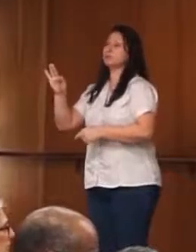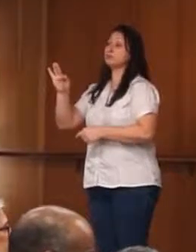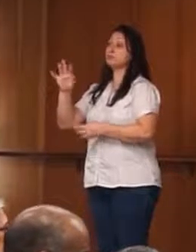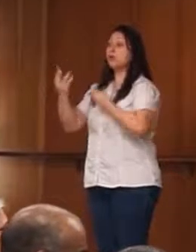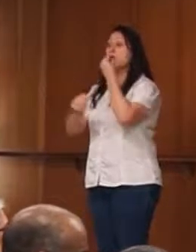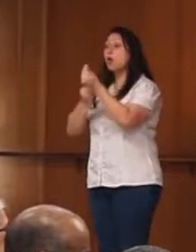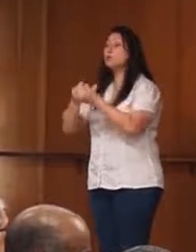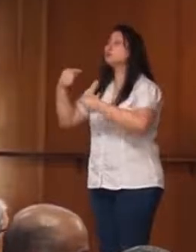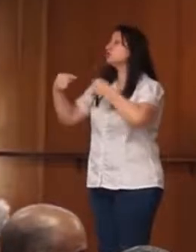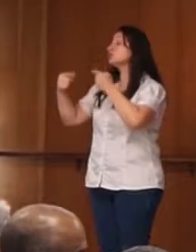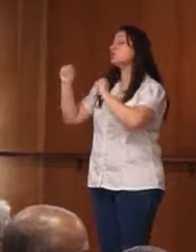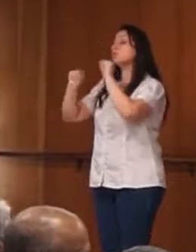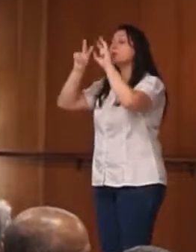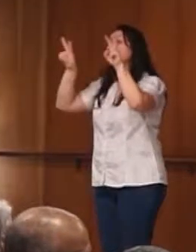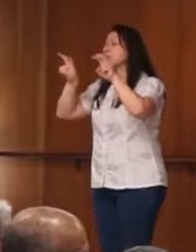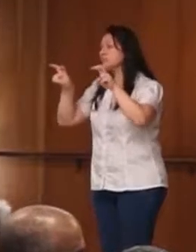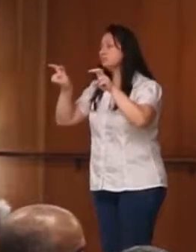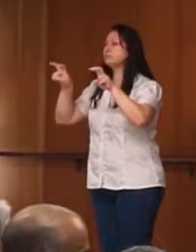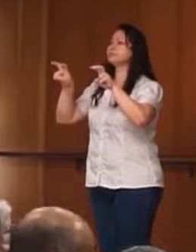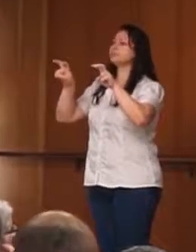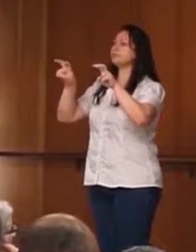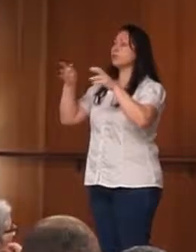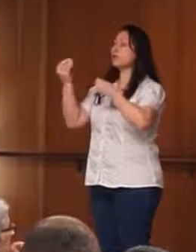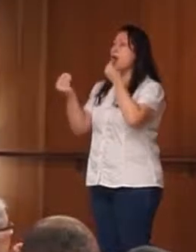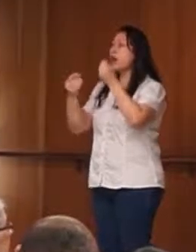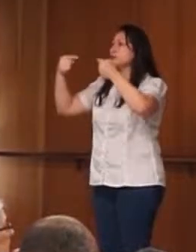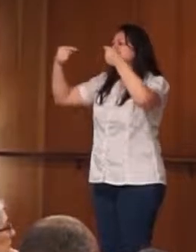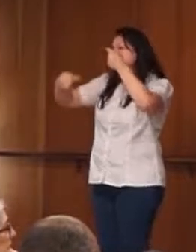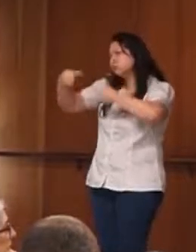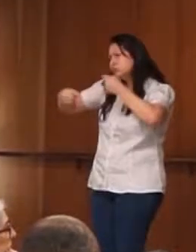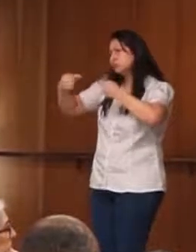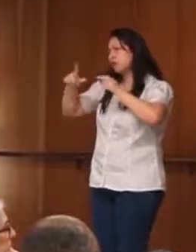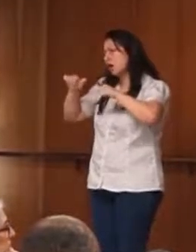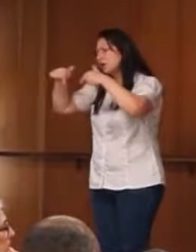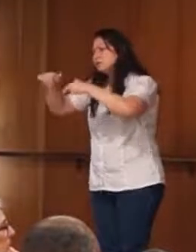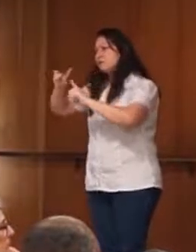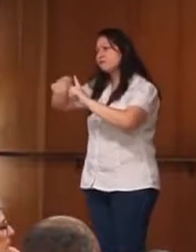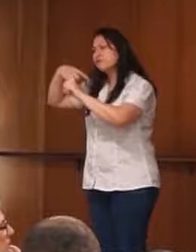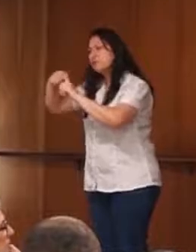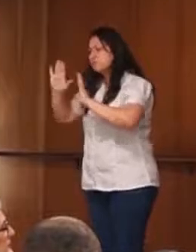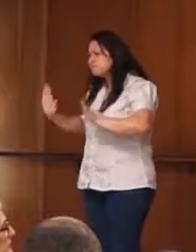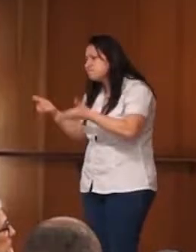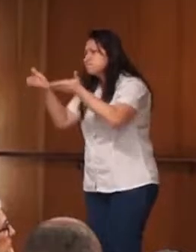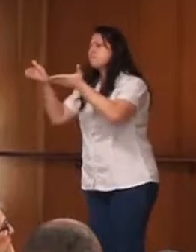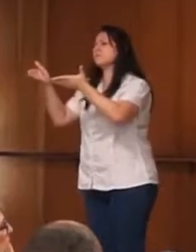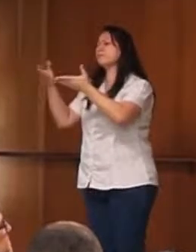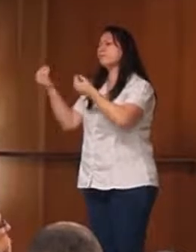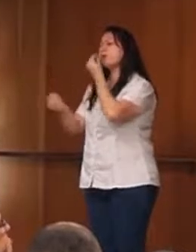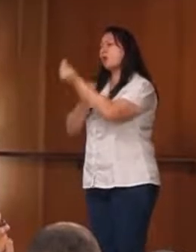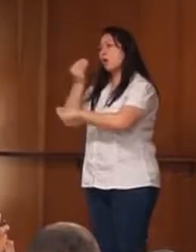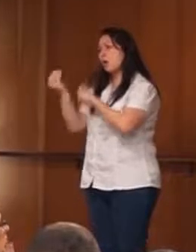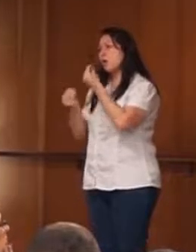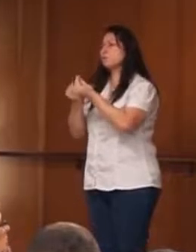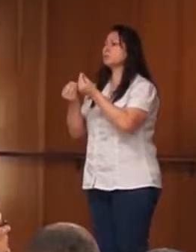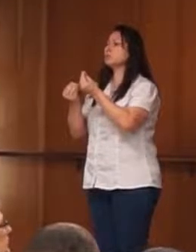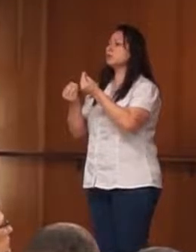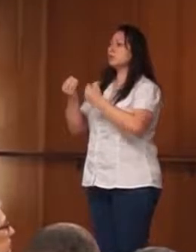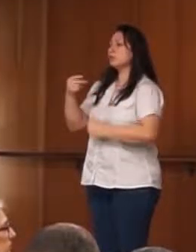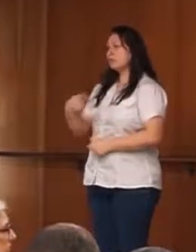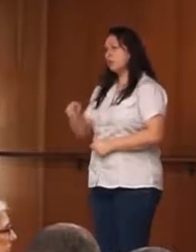uma discussão sobre a construção de uma política de ações afirmativas na pós-graduação na Universidade Federal Fluminense,